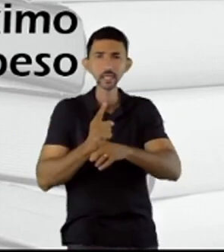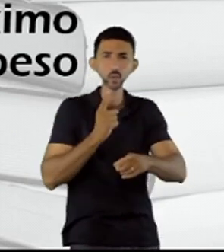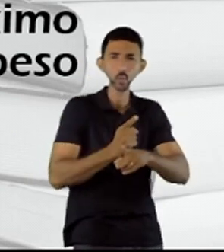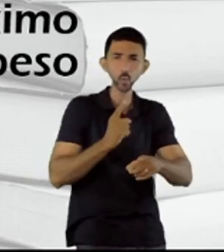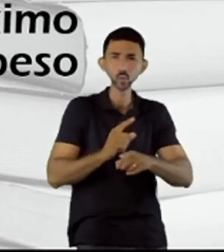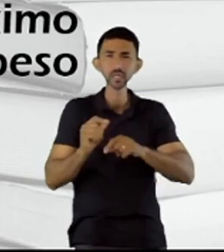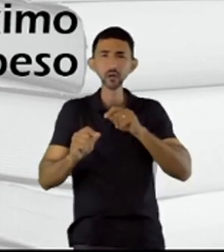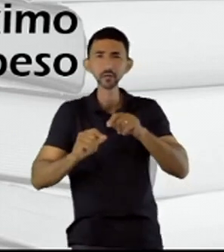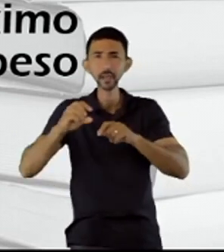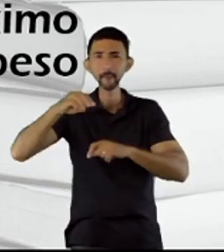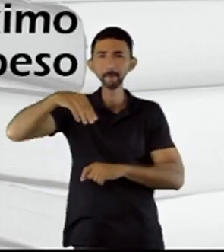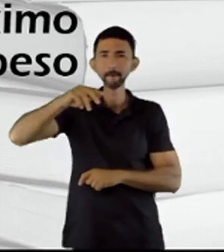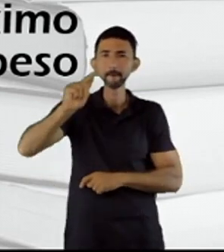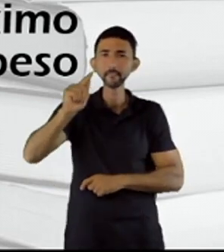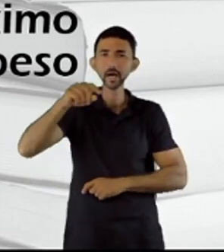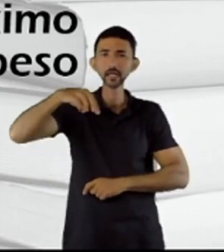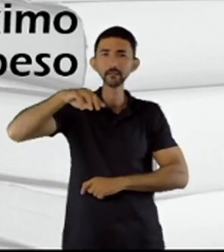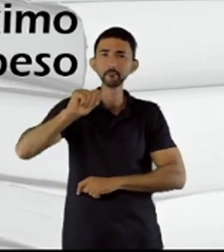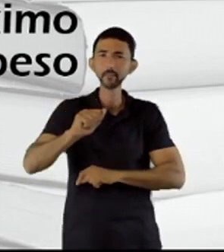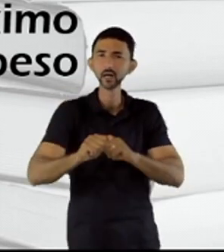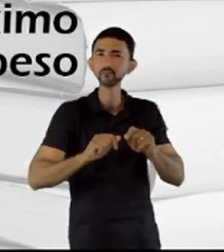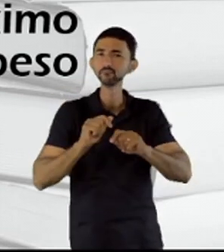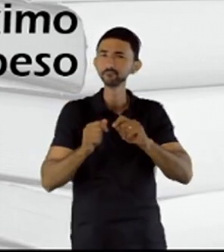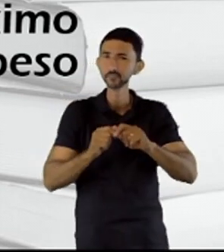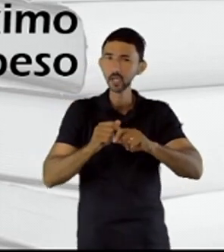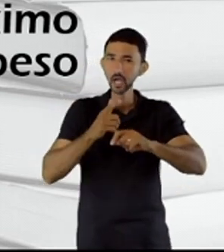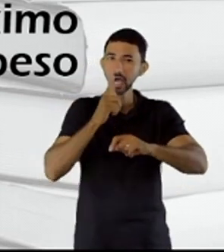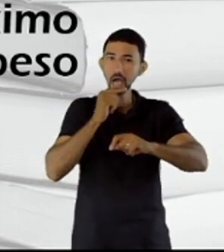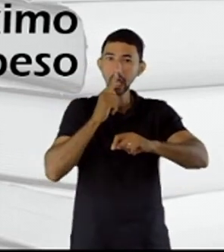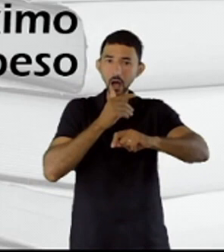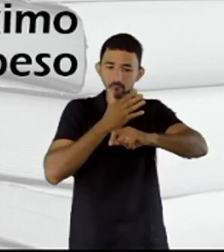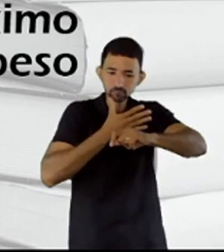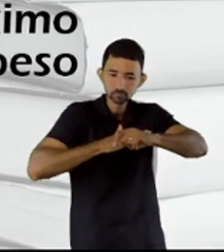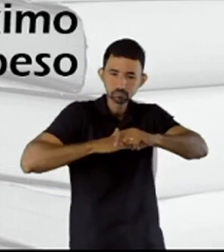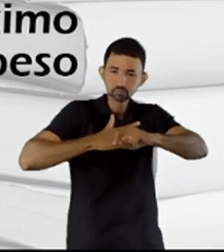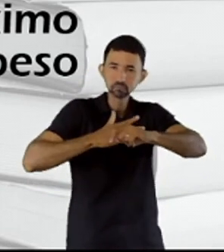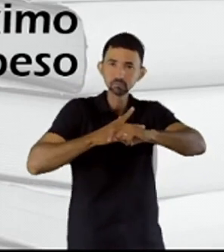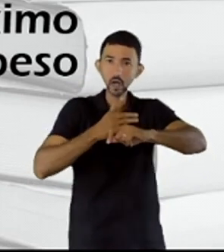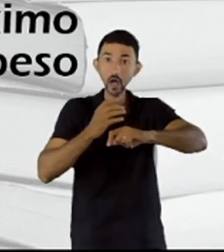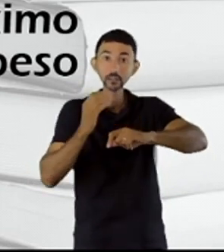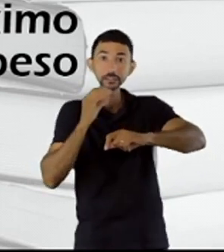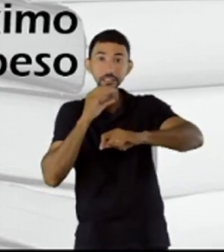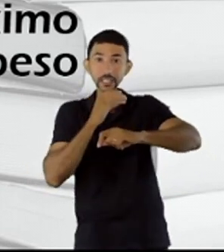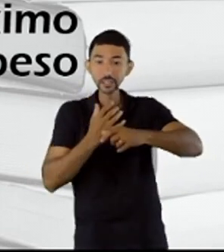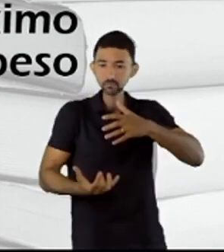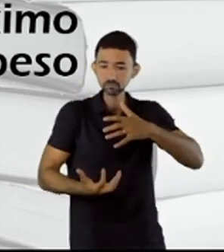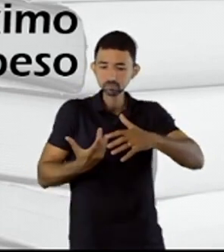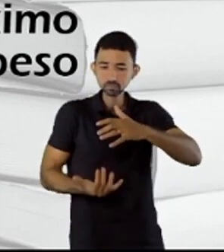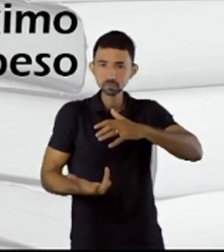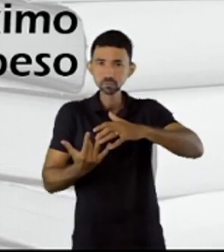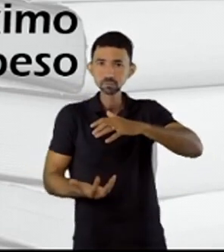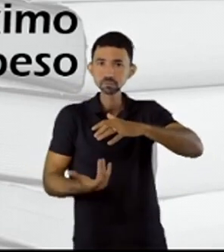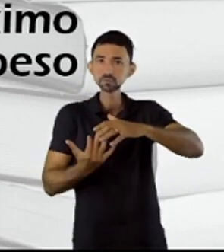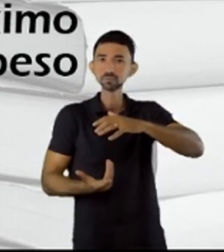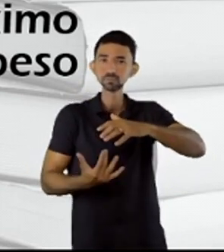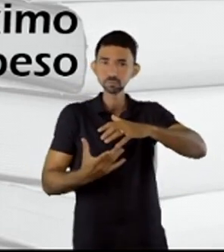encontrar o magma, ou seja, a lava, né? Aquilo que você consegue observar